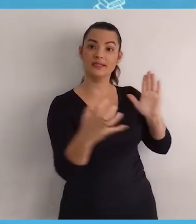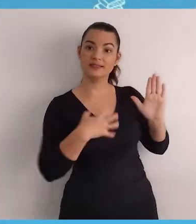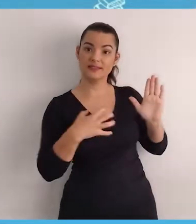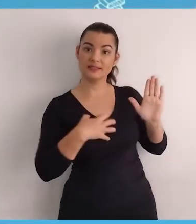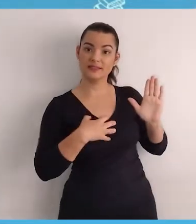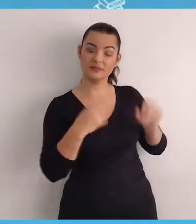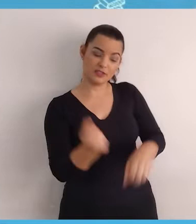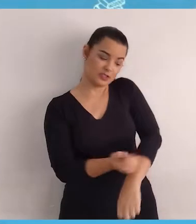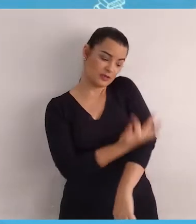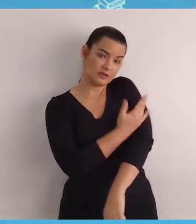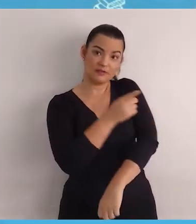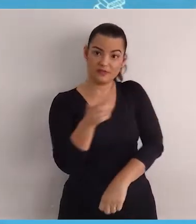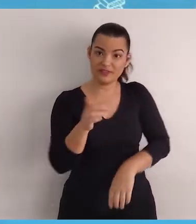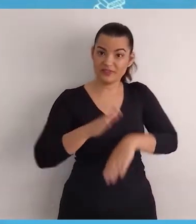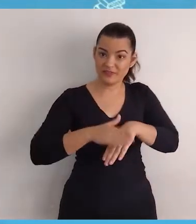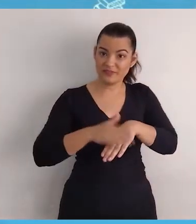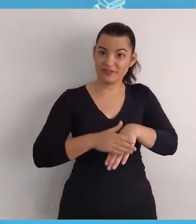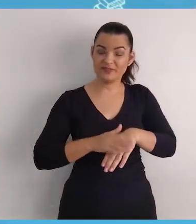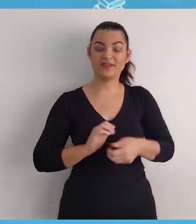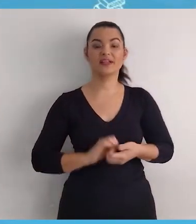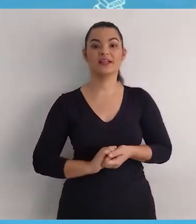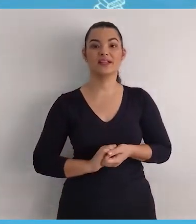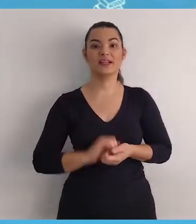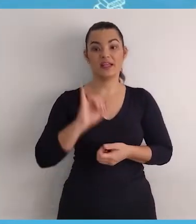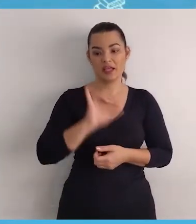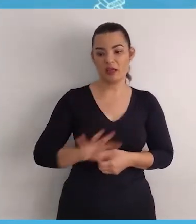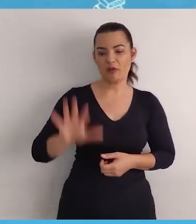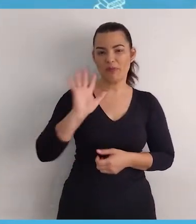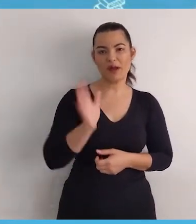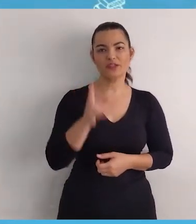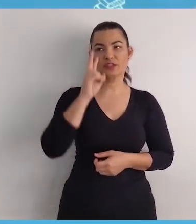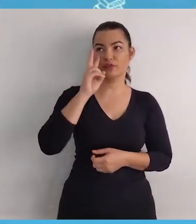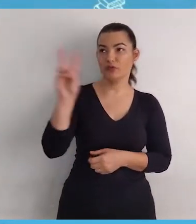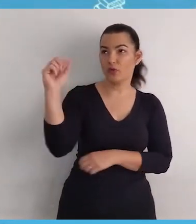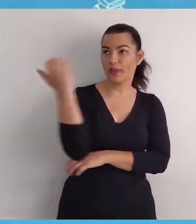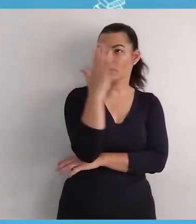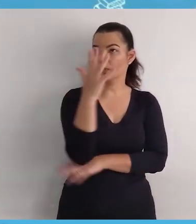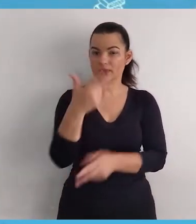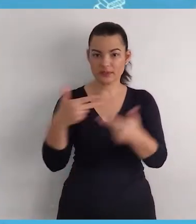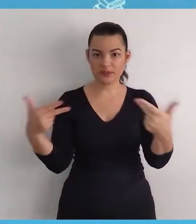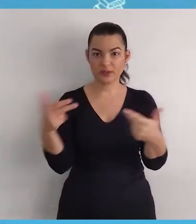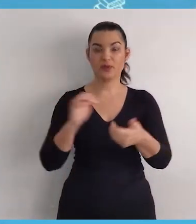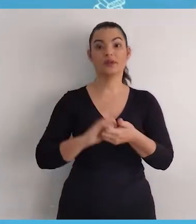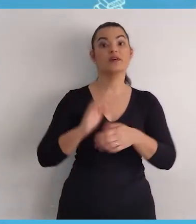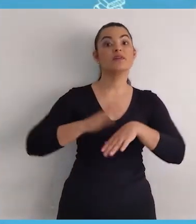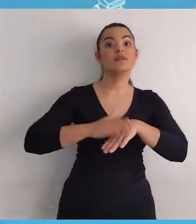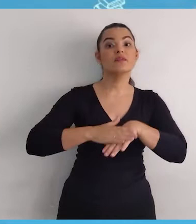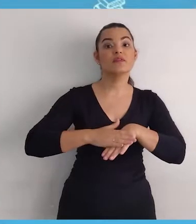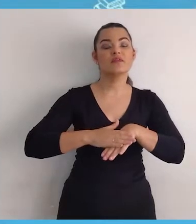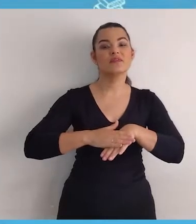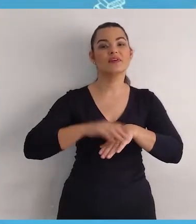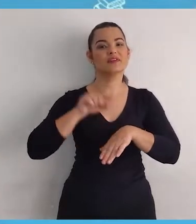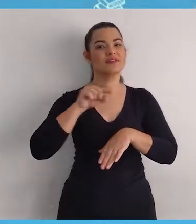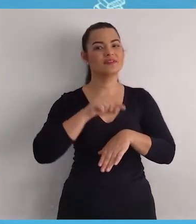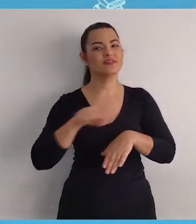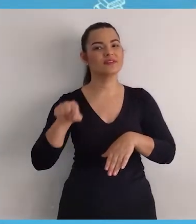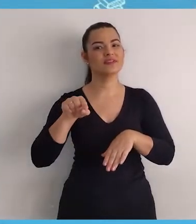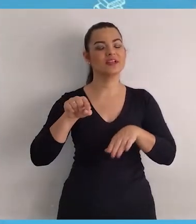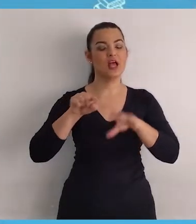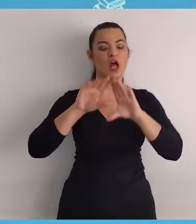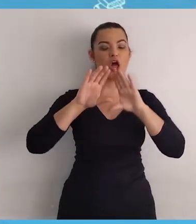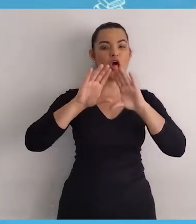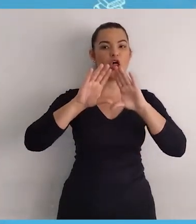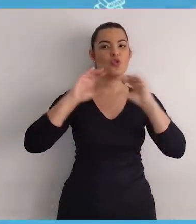lista de sentimentos e emoções que você produziu após ver as imagens de elementos da natureza, faça